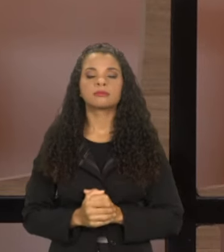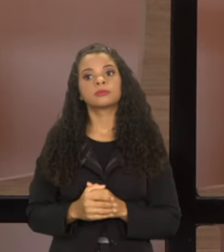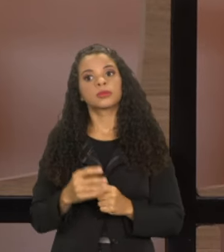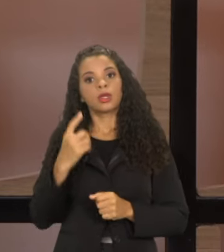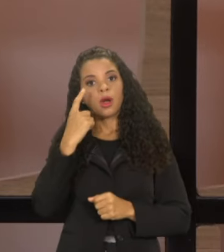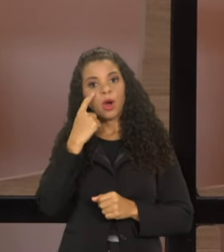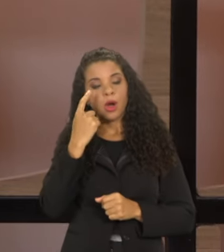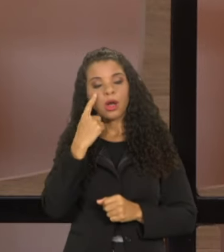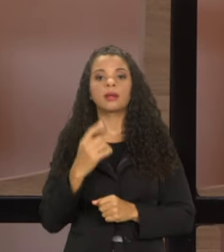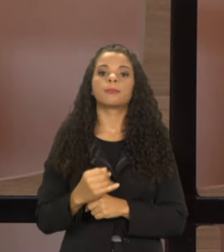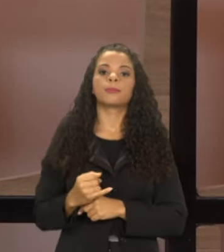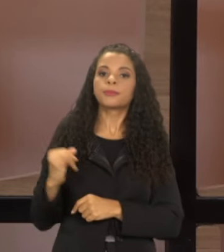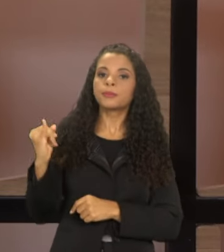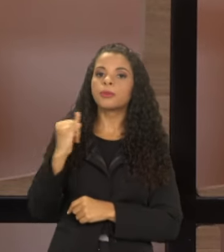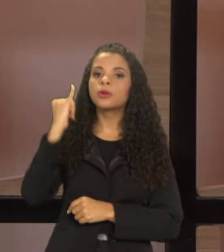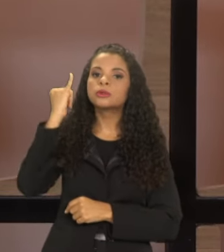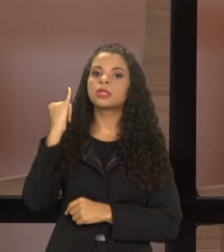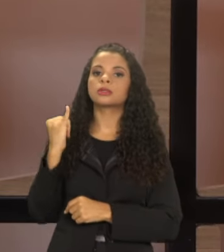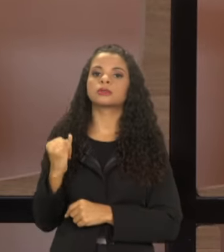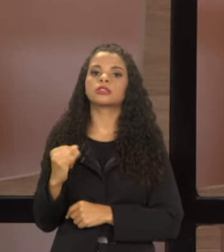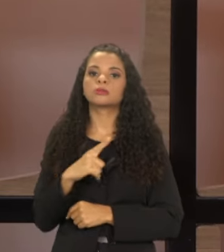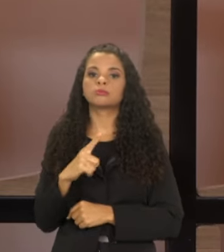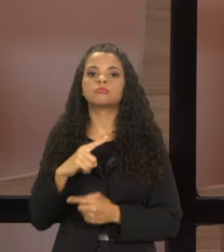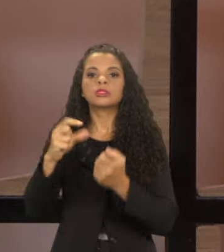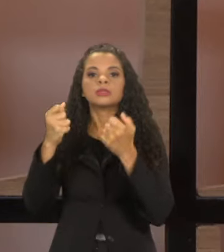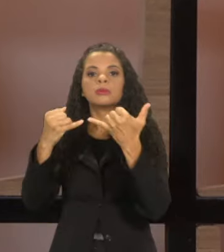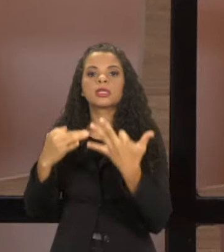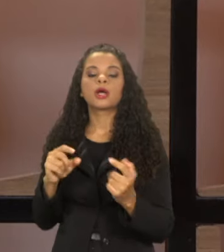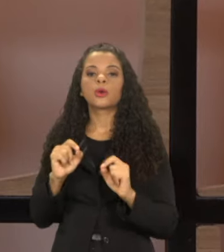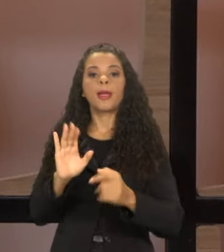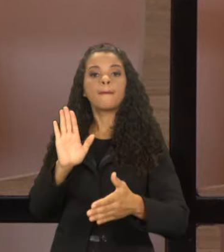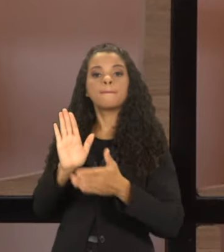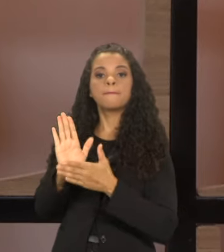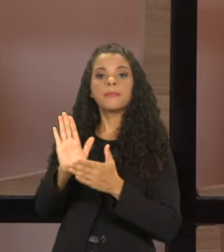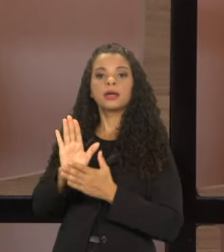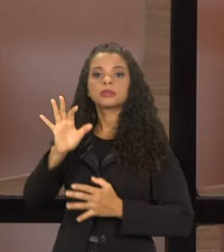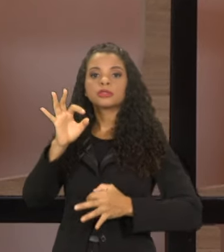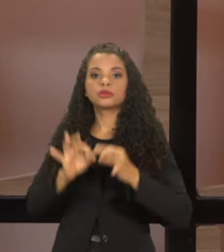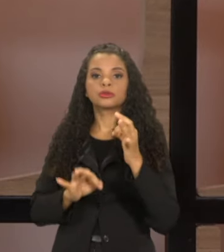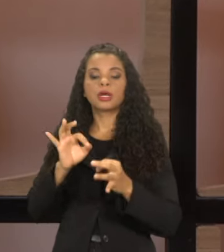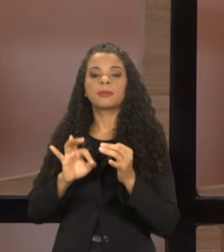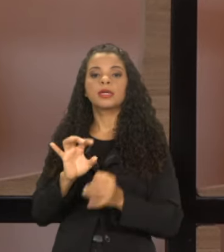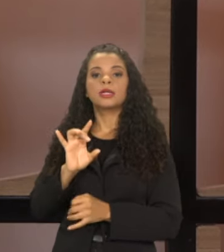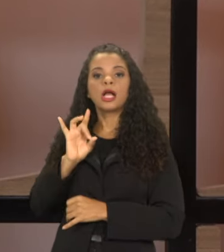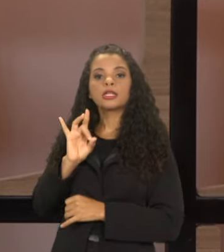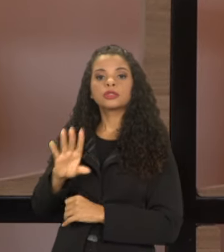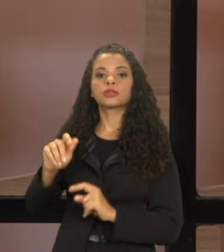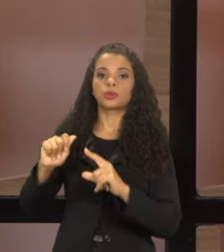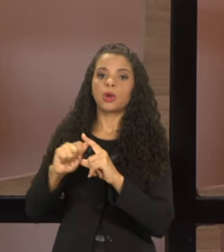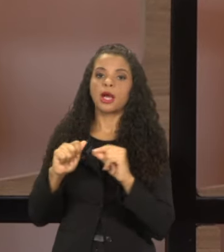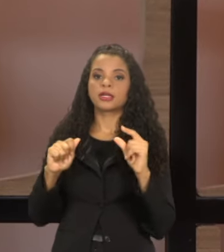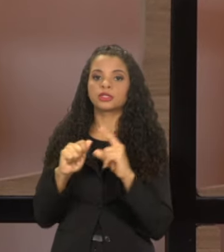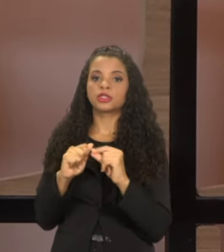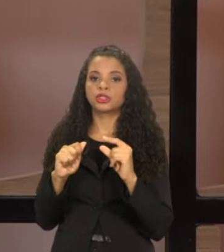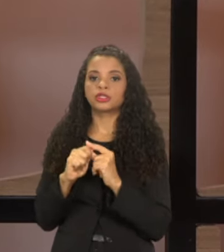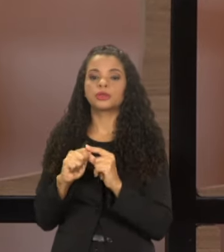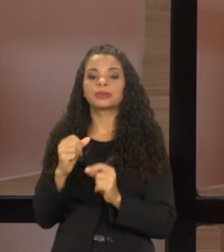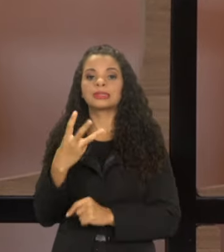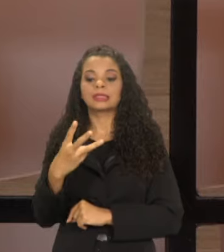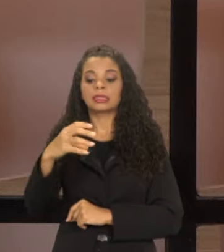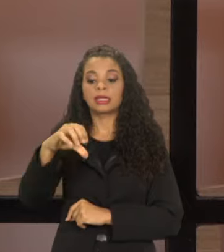que a gente fale que em pauta de julgamentos está apenas o caput do artigo 39 na alteração que